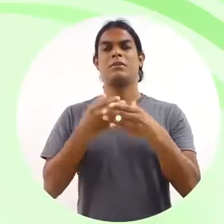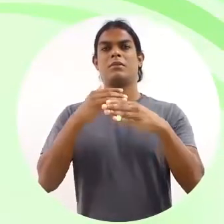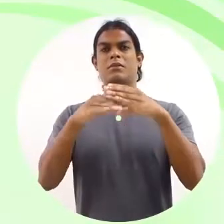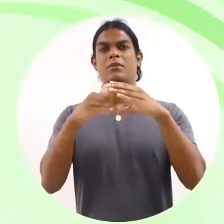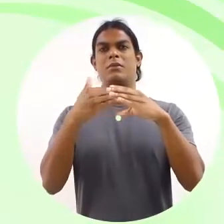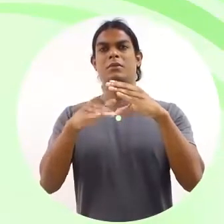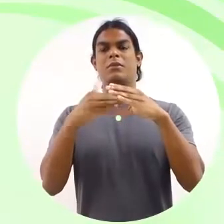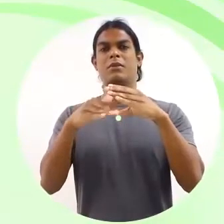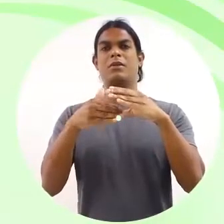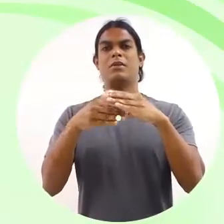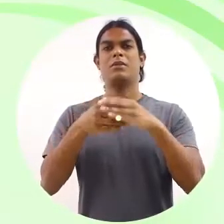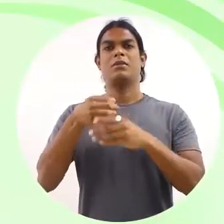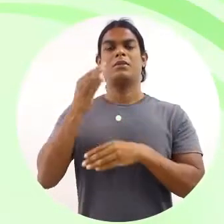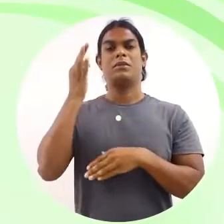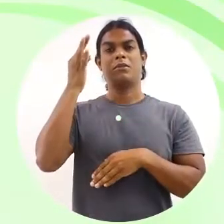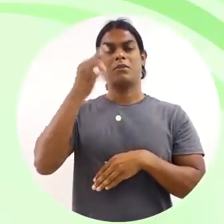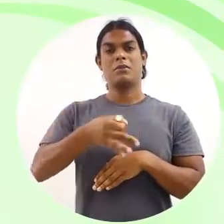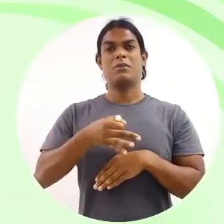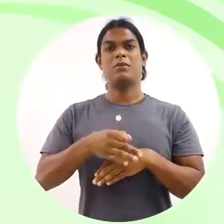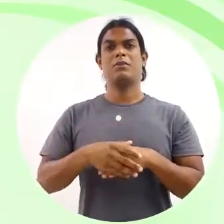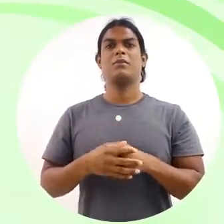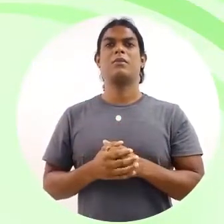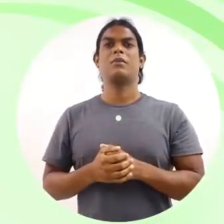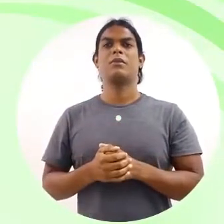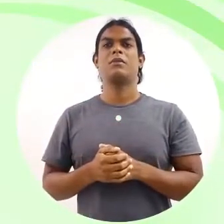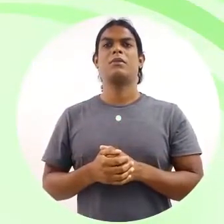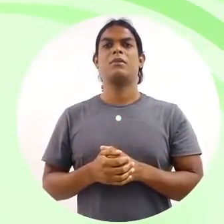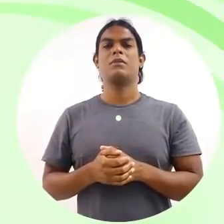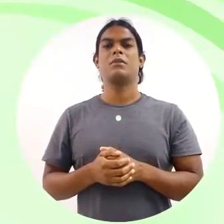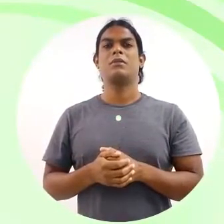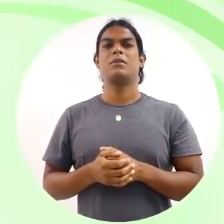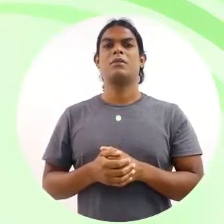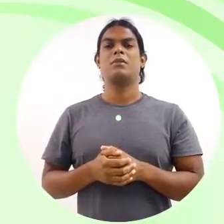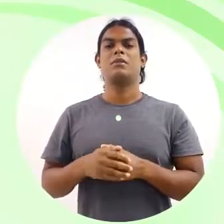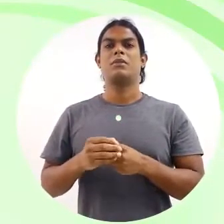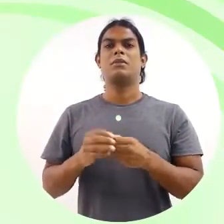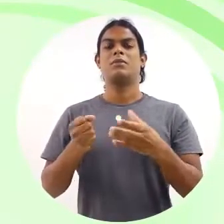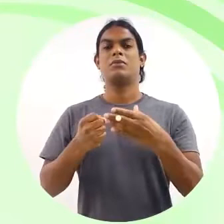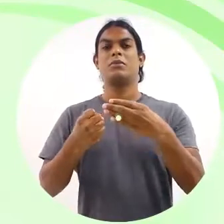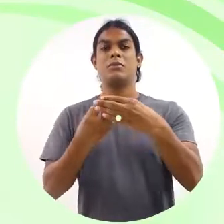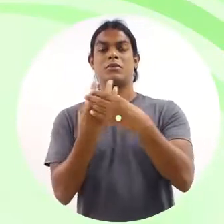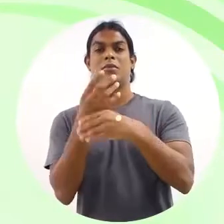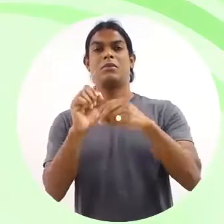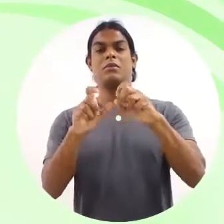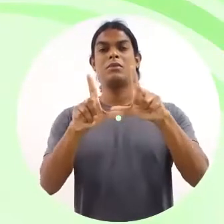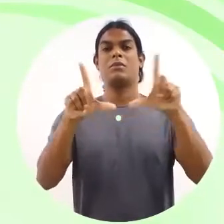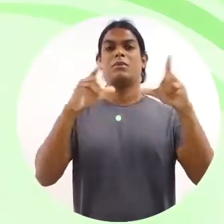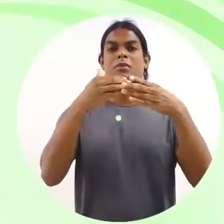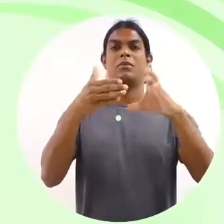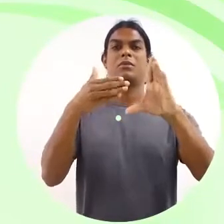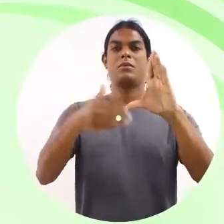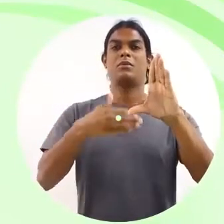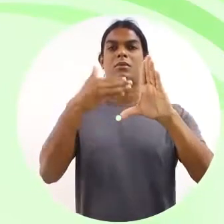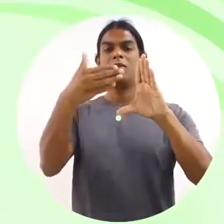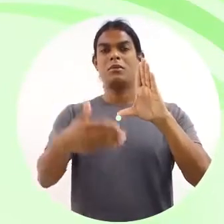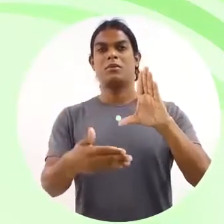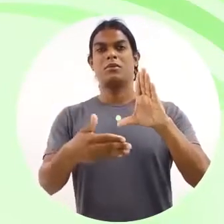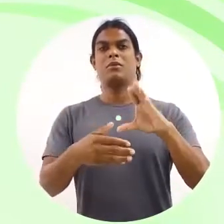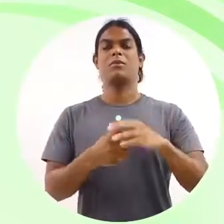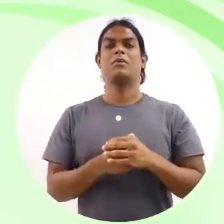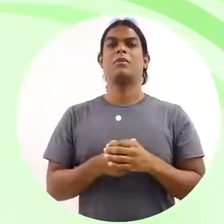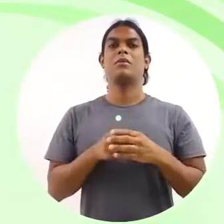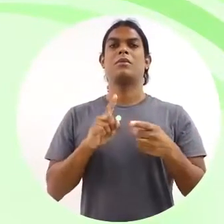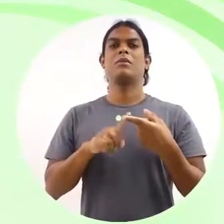abrir esse e-mail de confirmação e aí será gerada uma nova página do VoiceThread. Também é importante verificar o